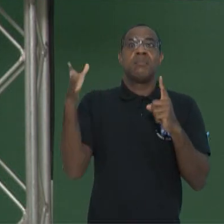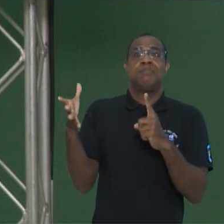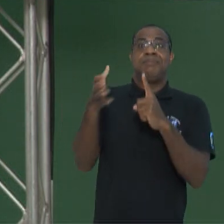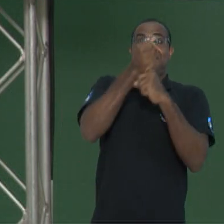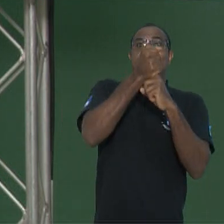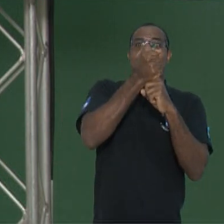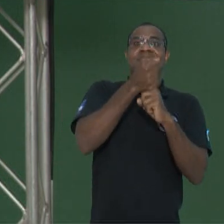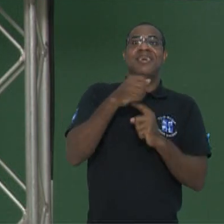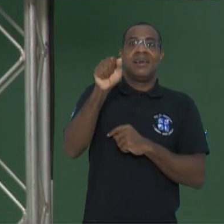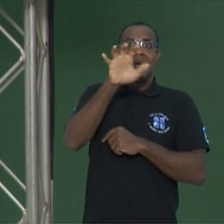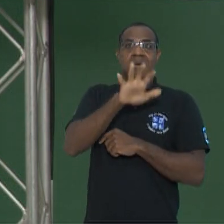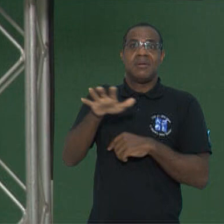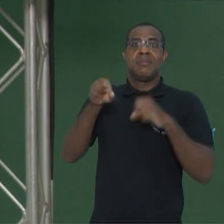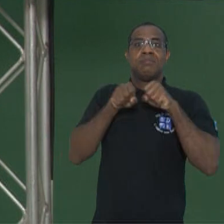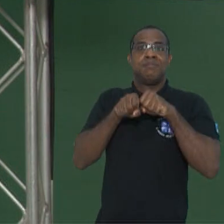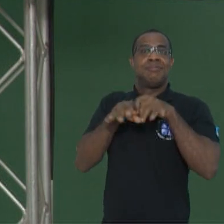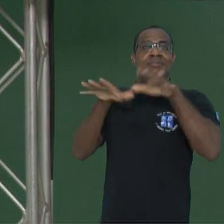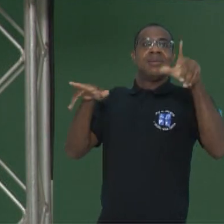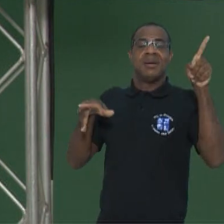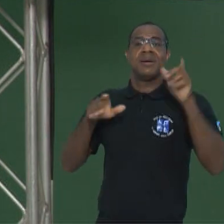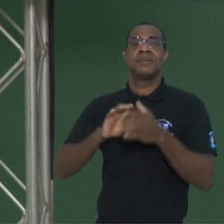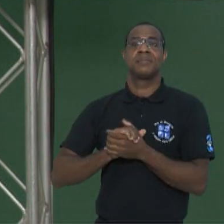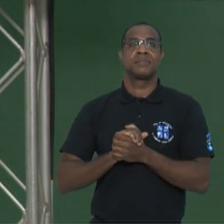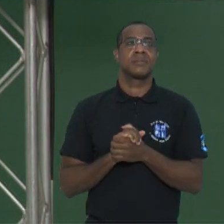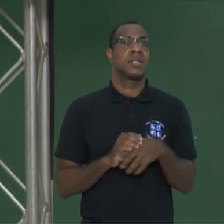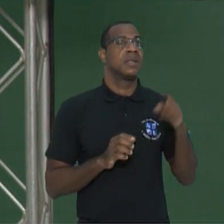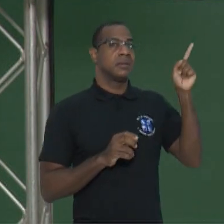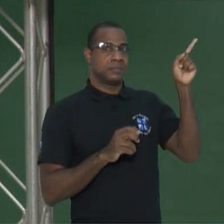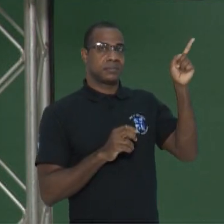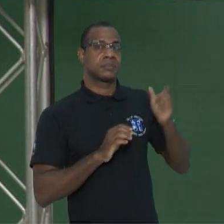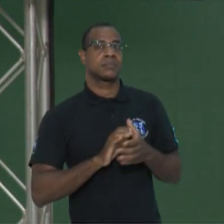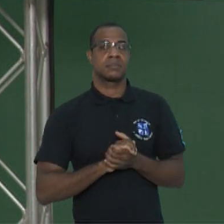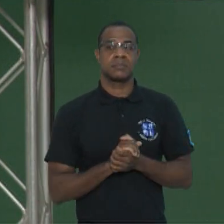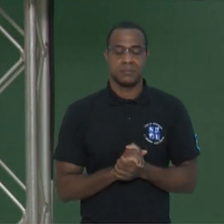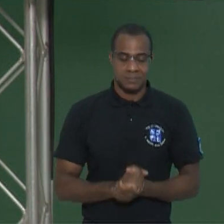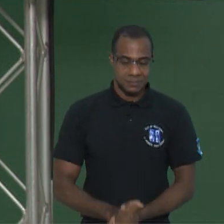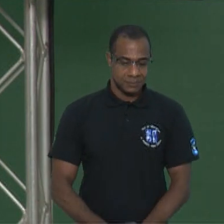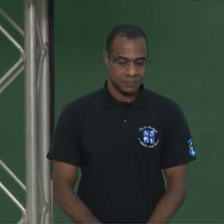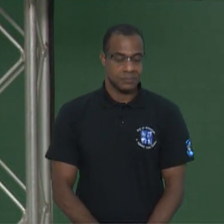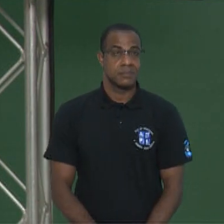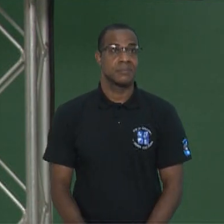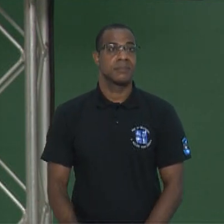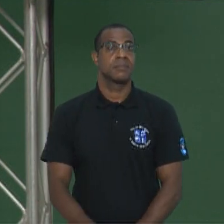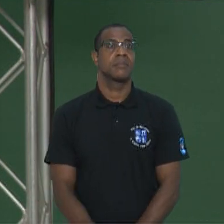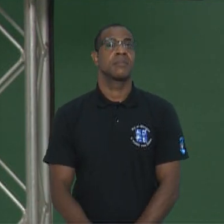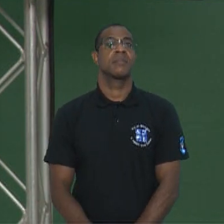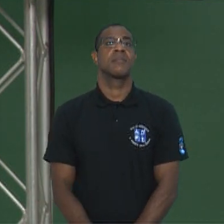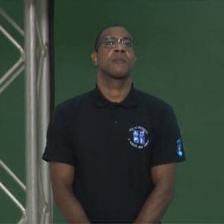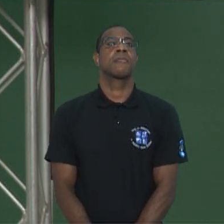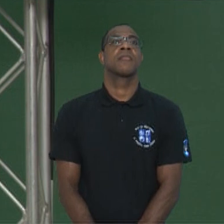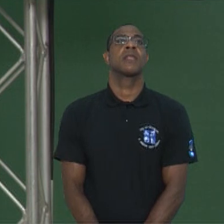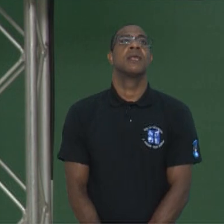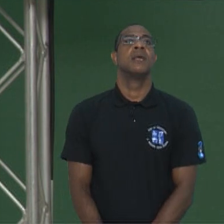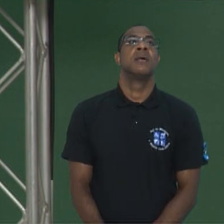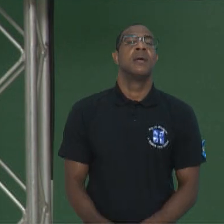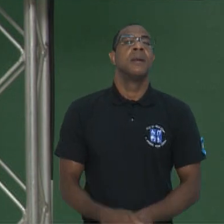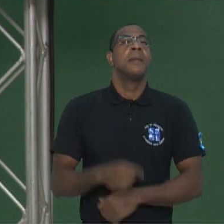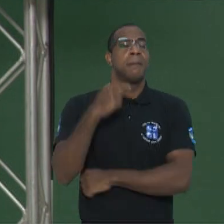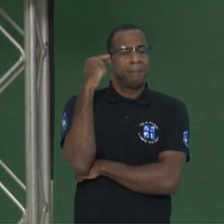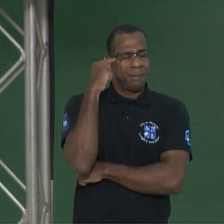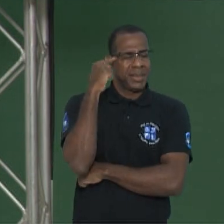hegemonia norte-americana hoje. Por isso que o mapa já traz ali a informação para nós. E aí,